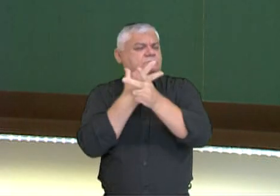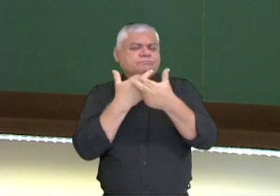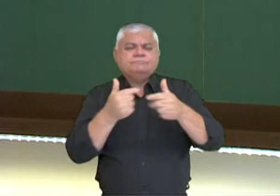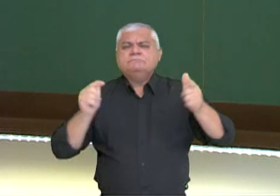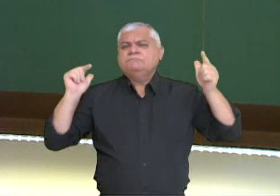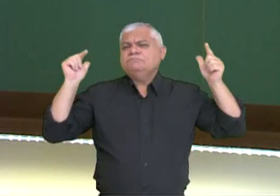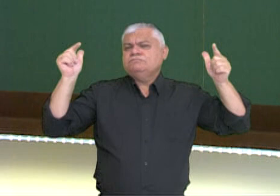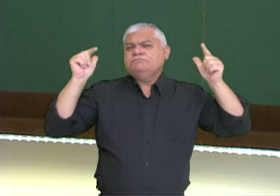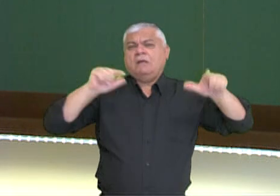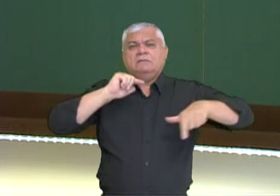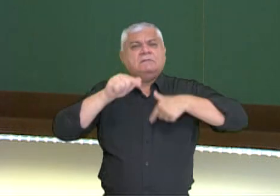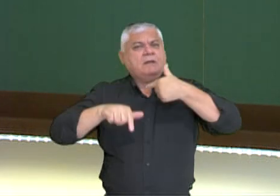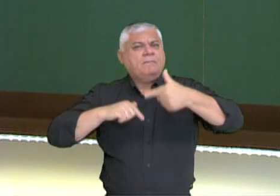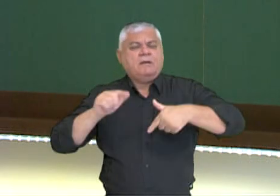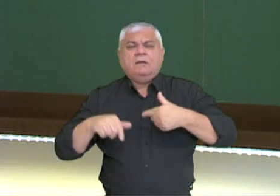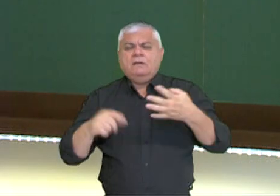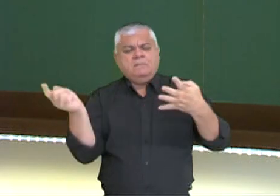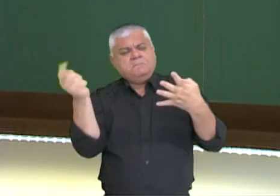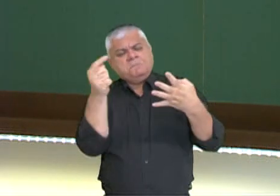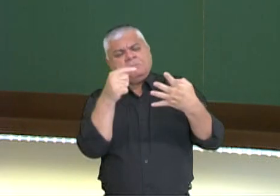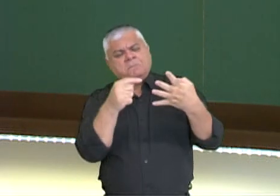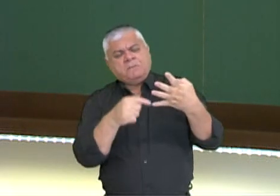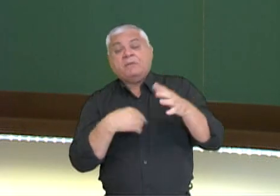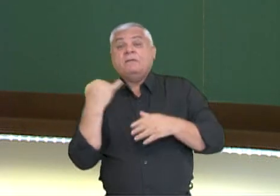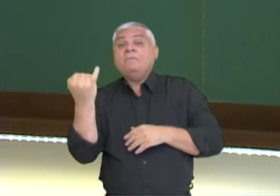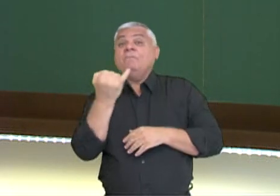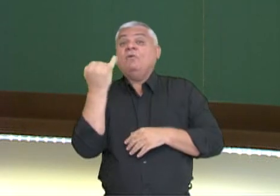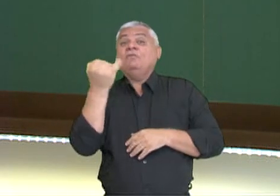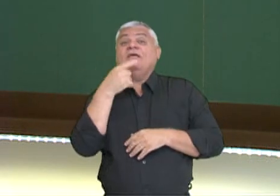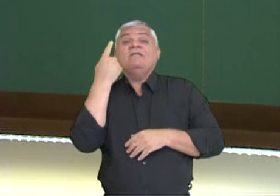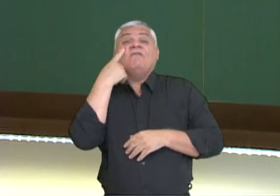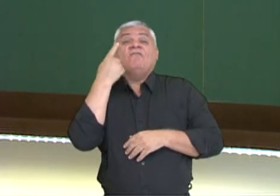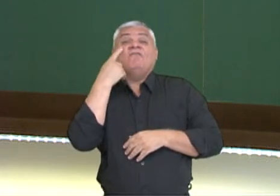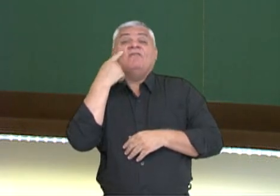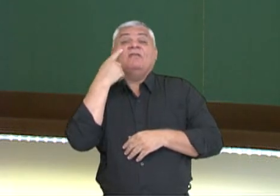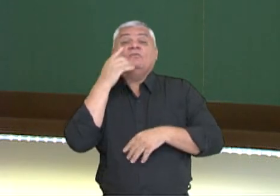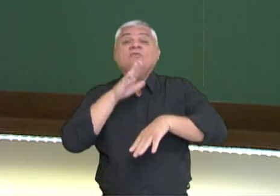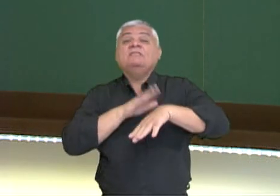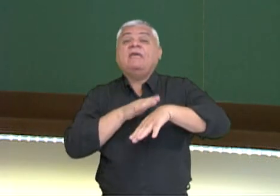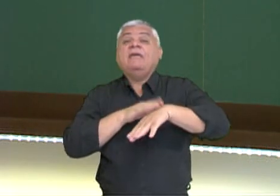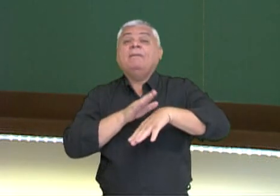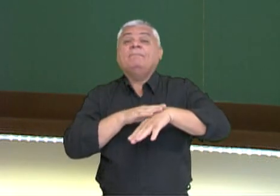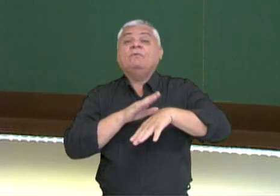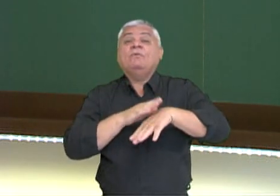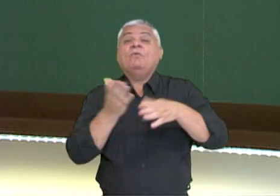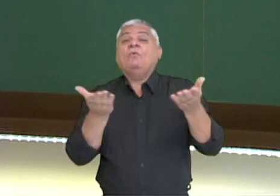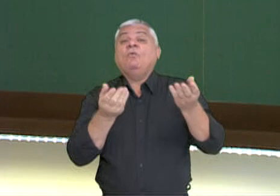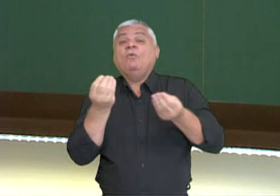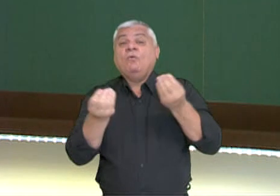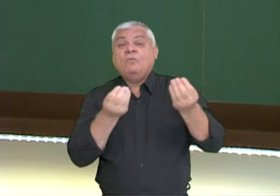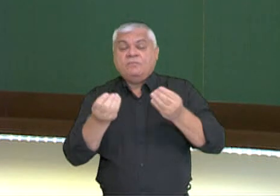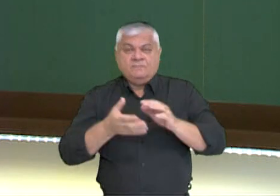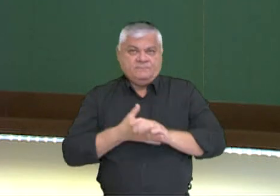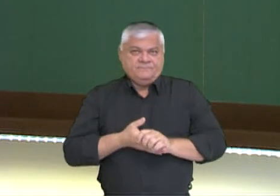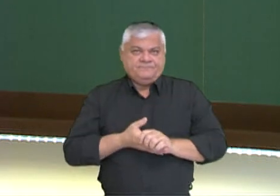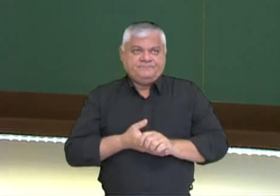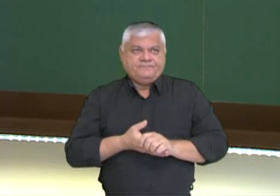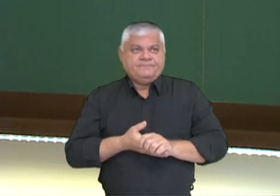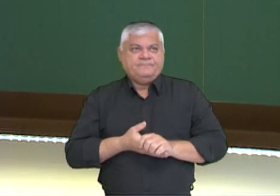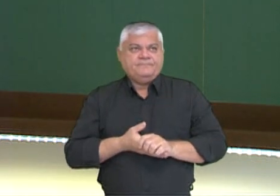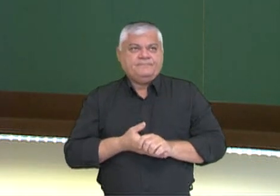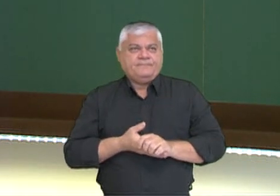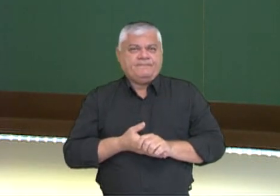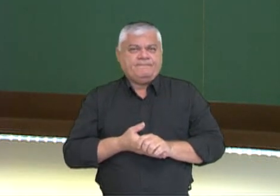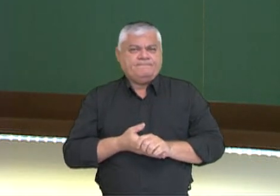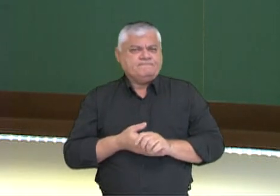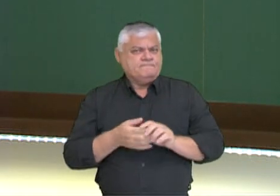e até para o trabalho, para o nosso dia a dia, é importante pensar na previsão do tempo e na sua importância, tá? E aí,